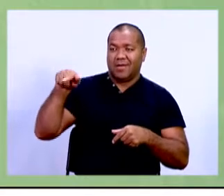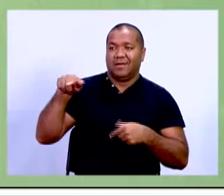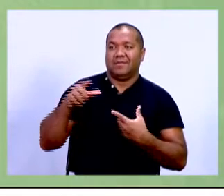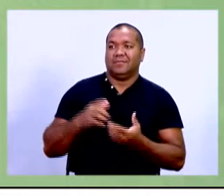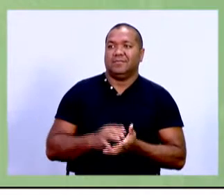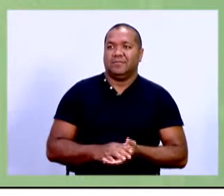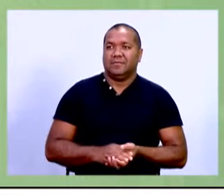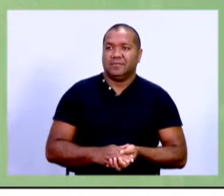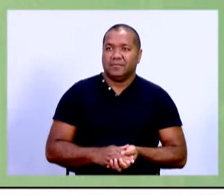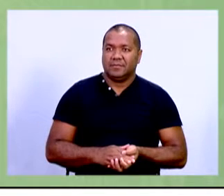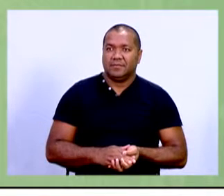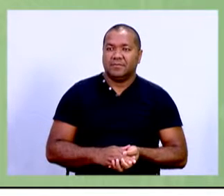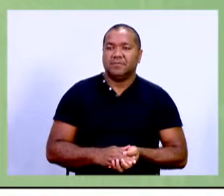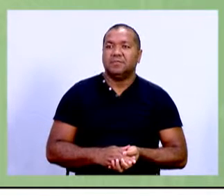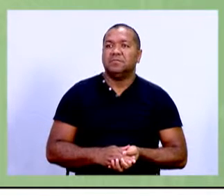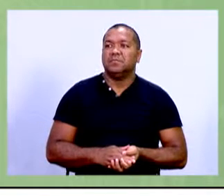atualmente.